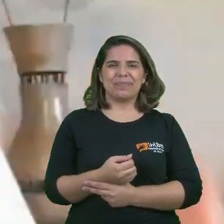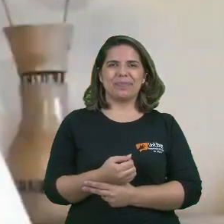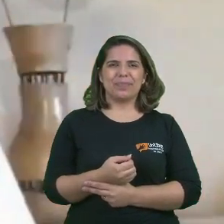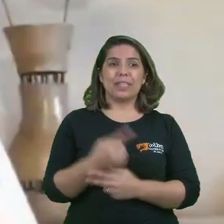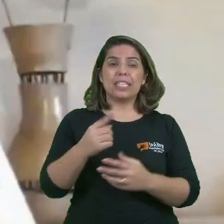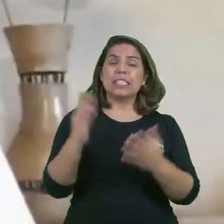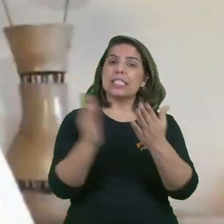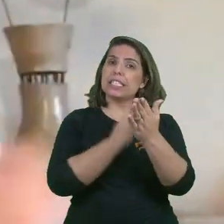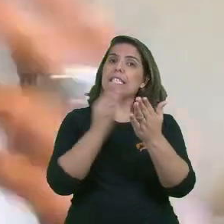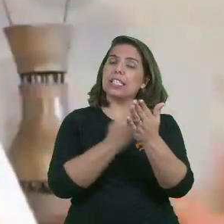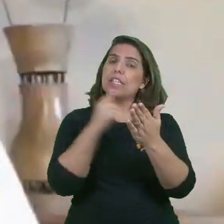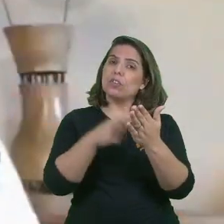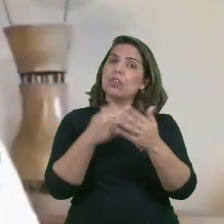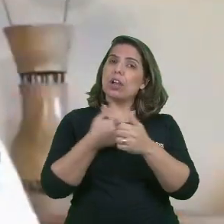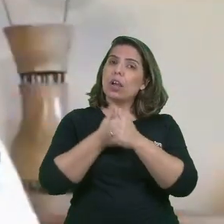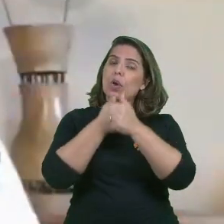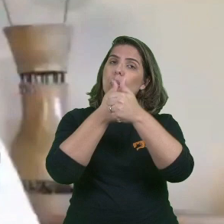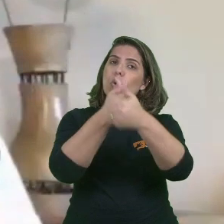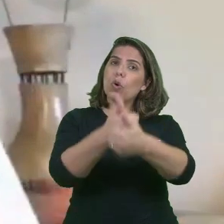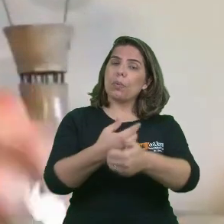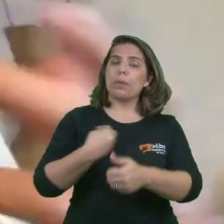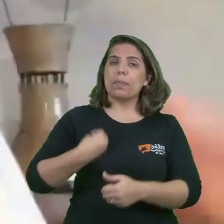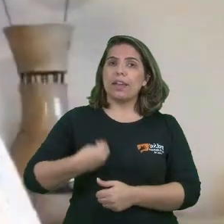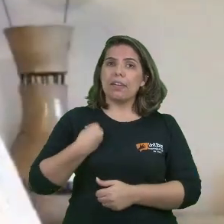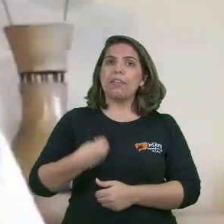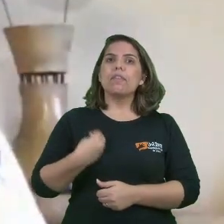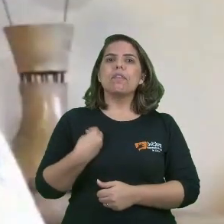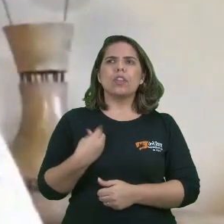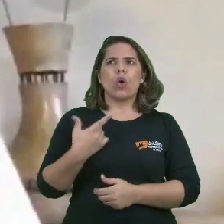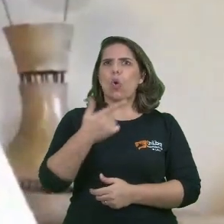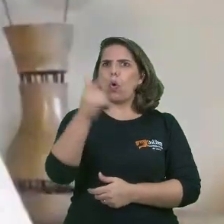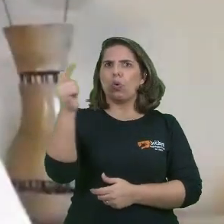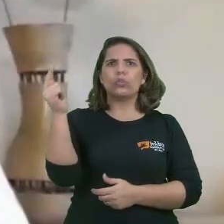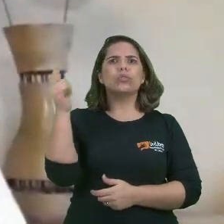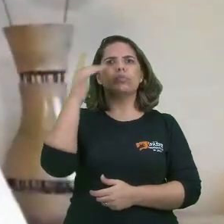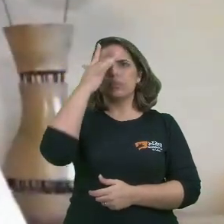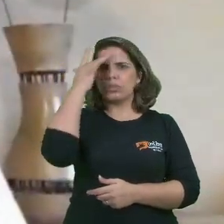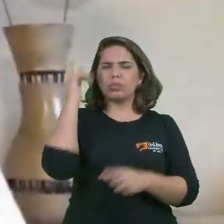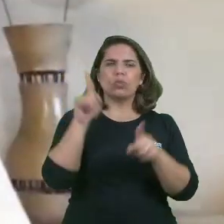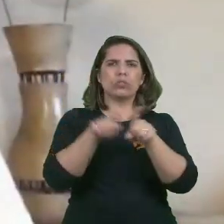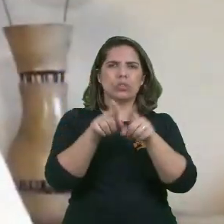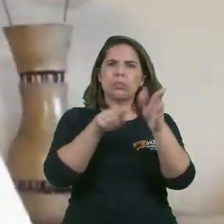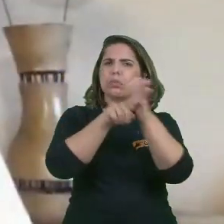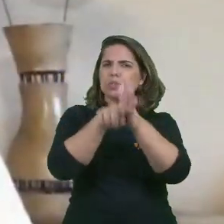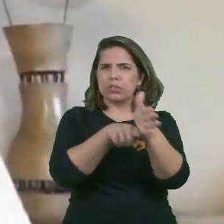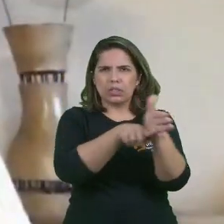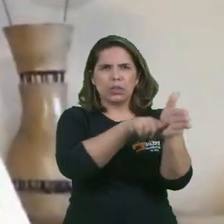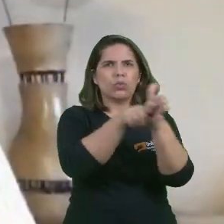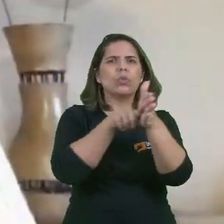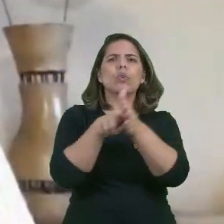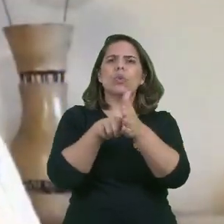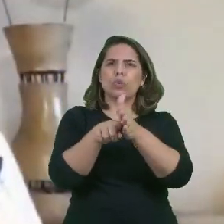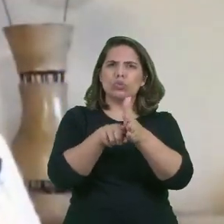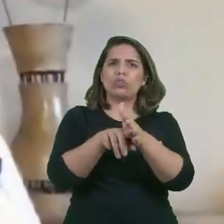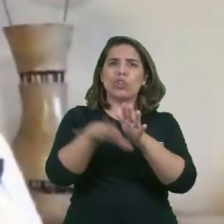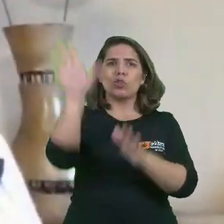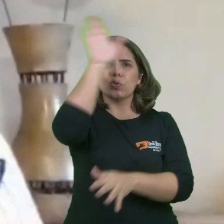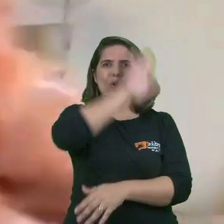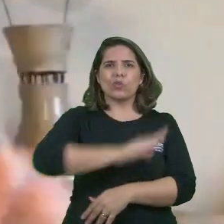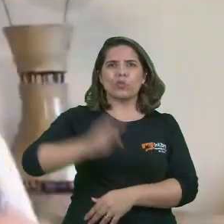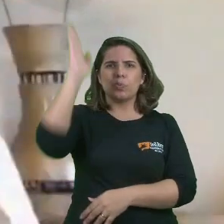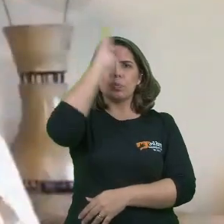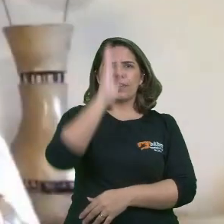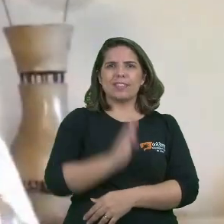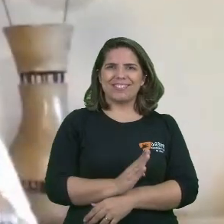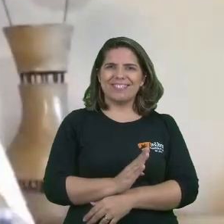este livro acompanha a minha vida com de tantos outros pesquisadores Desse nosso país